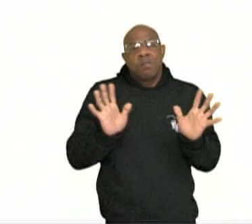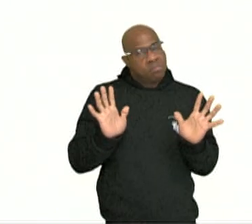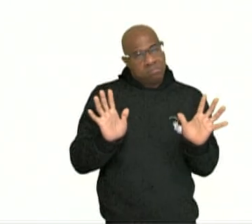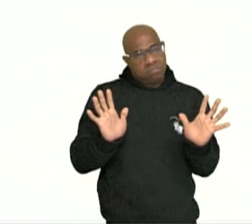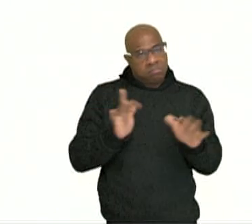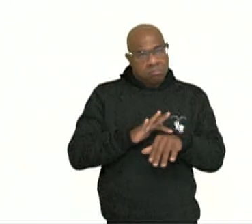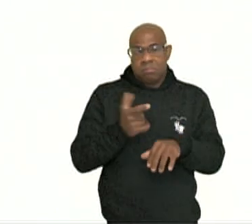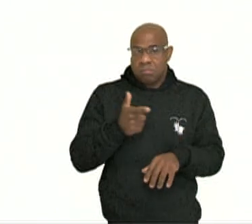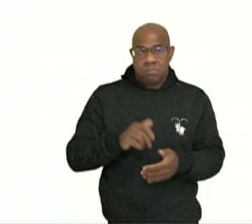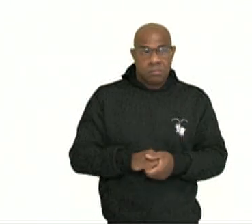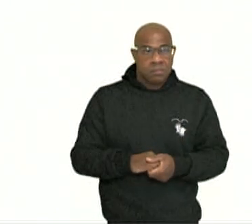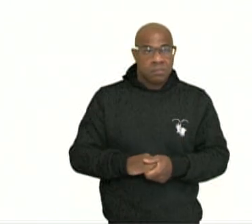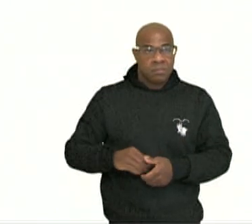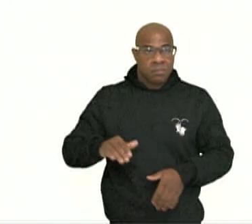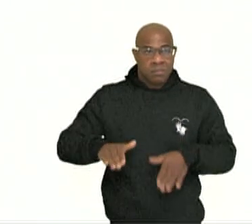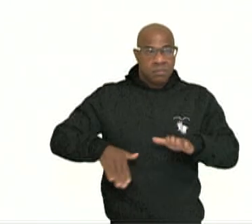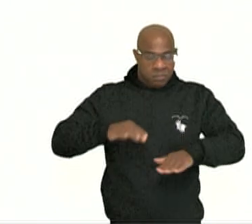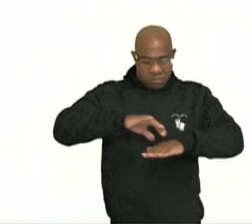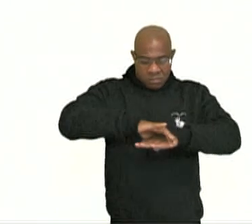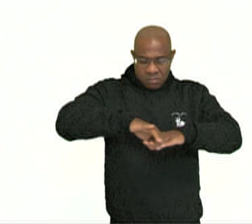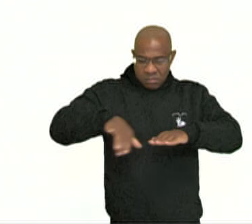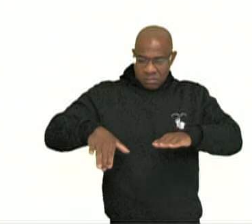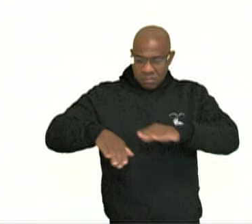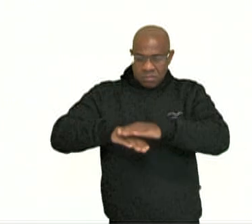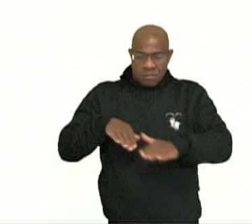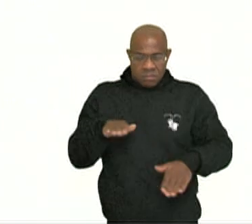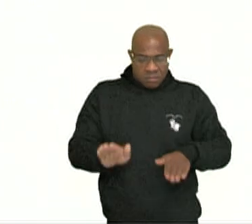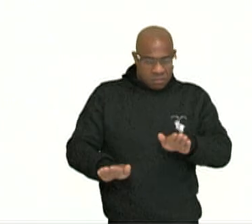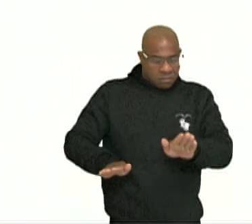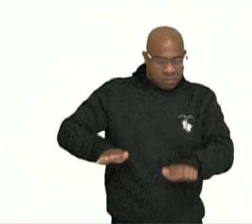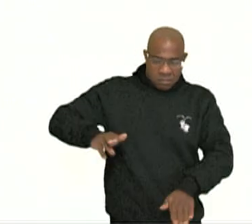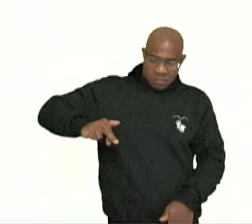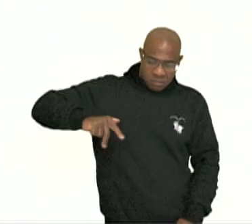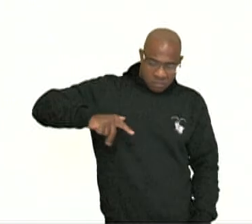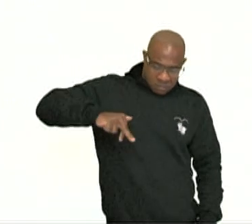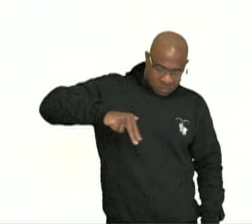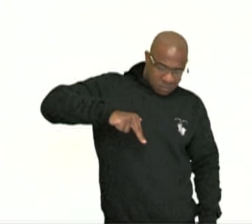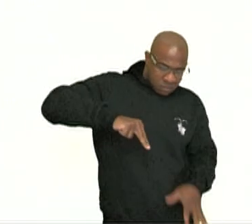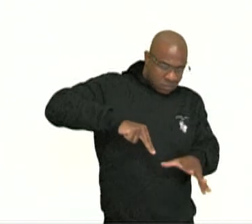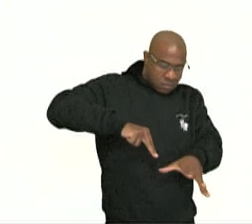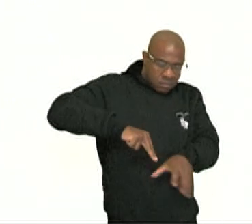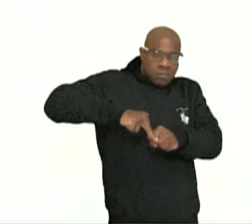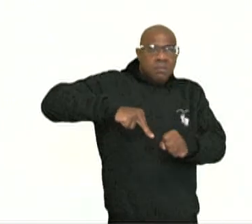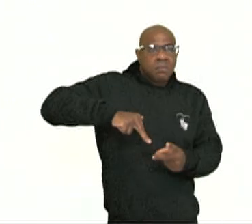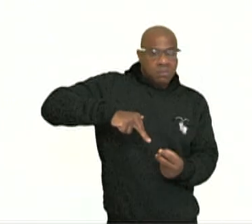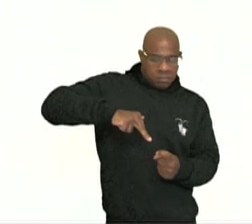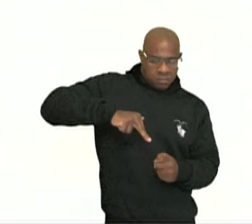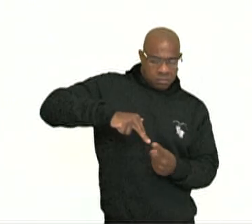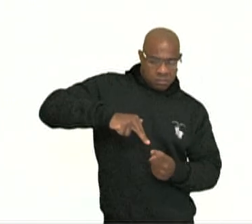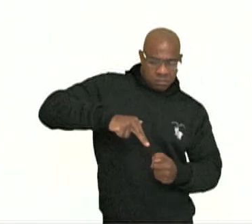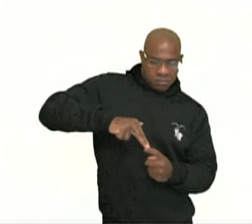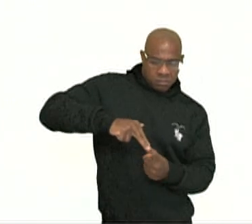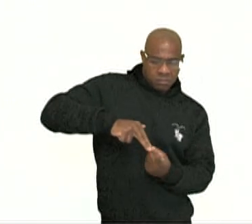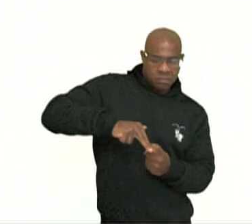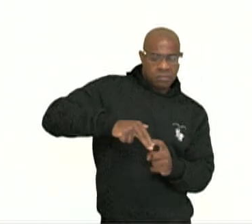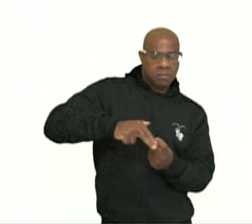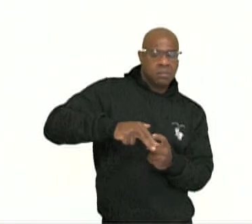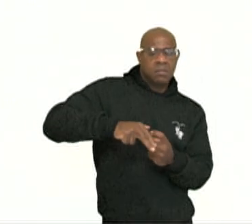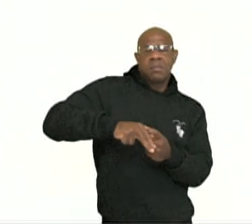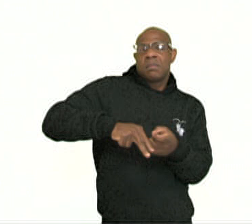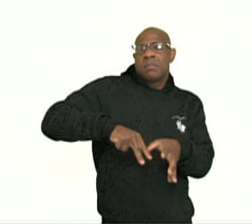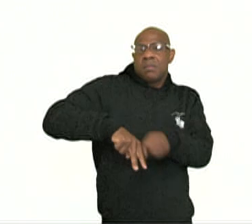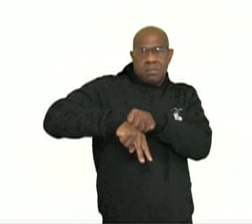contaminada, ao tocar o solo, ao ter contato com o solo contaminado, infelizmente, ela também vai se